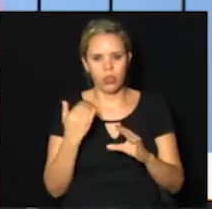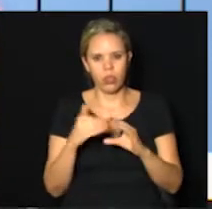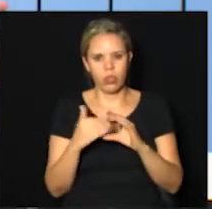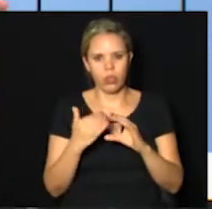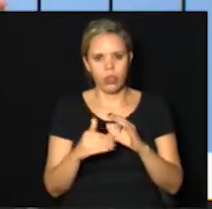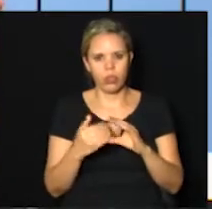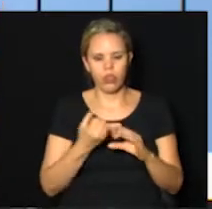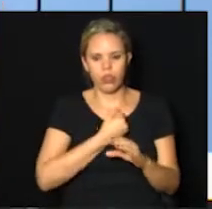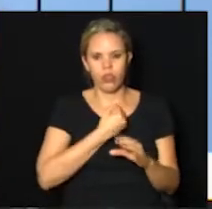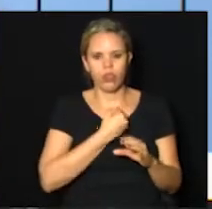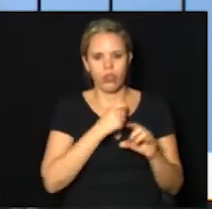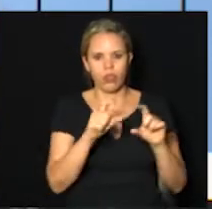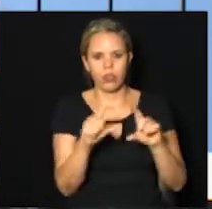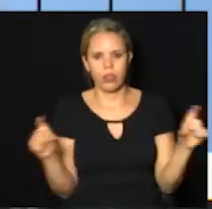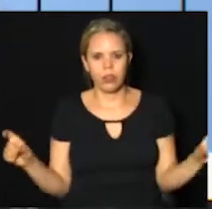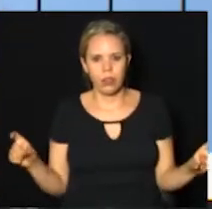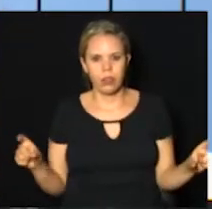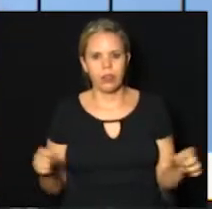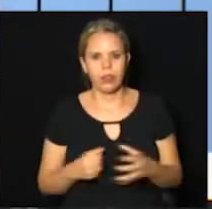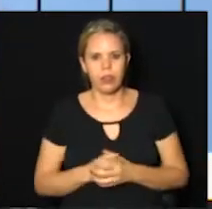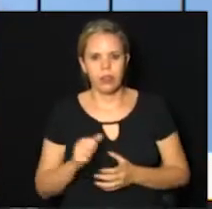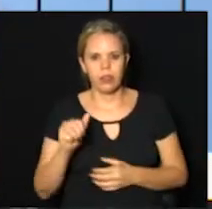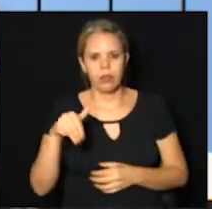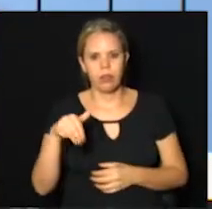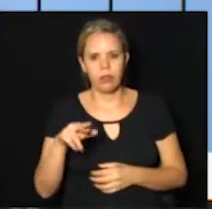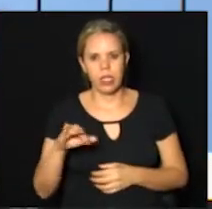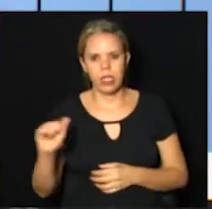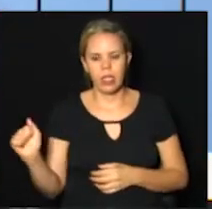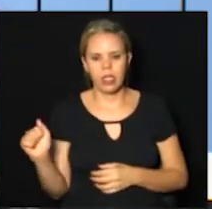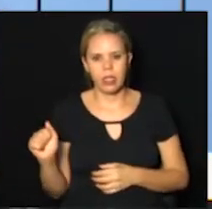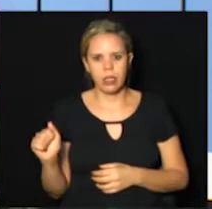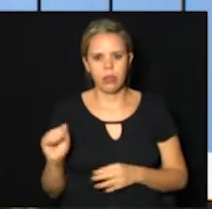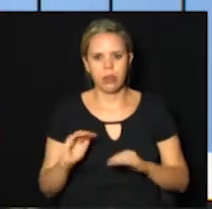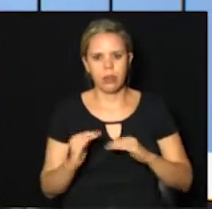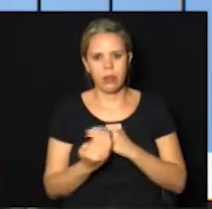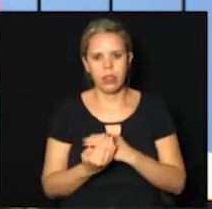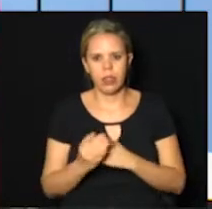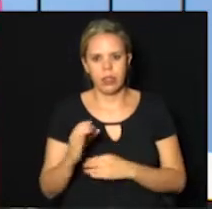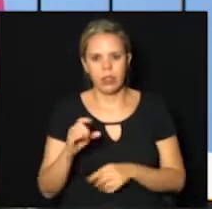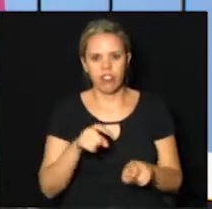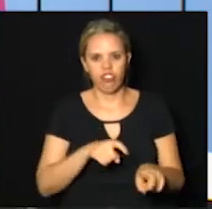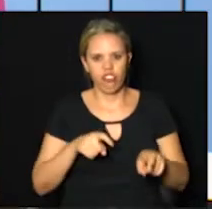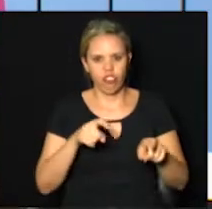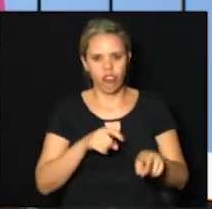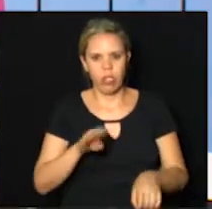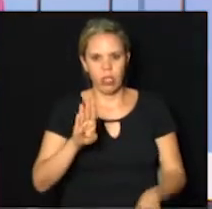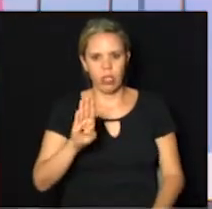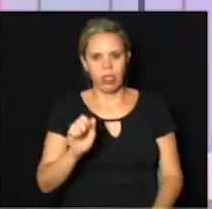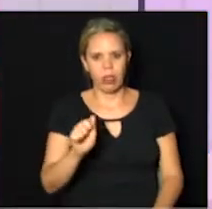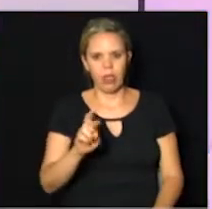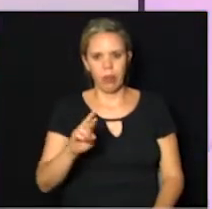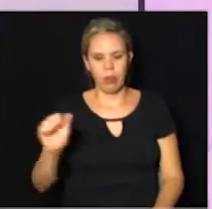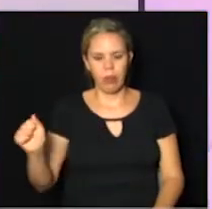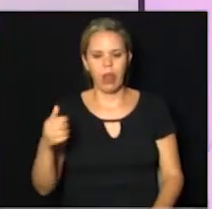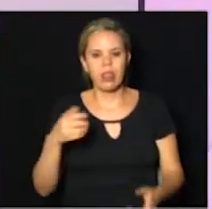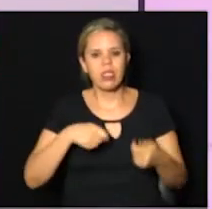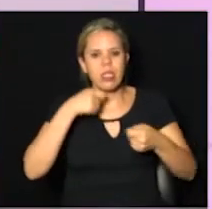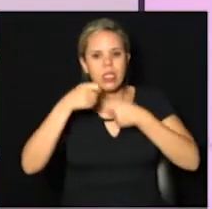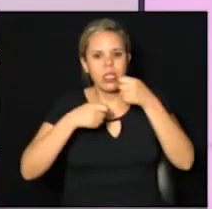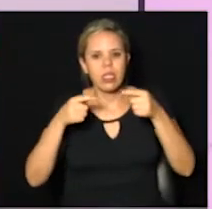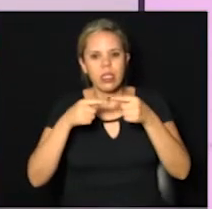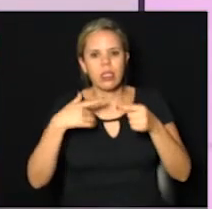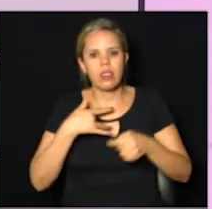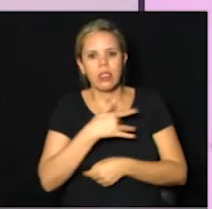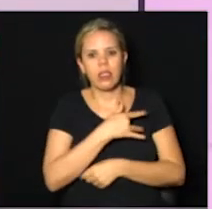que aparece na sua tela. A Maria de Lourdes, lá do bairro Chácara da Barra, ela quer saber: a alimentação saudável